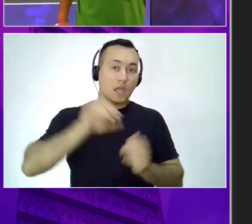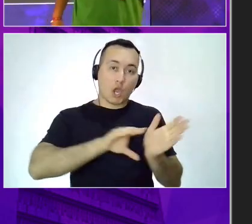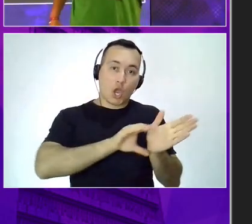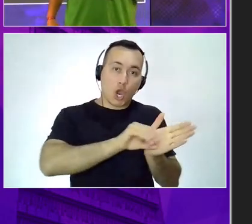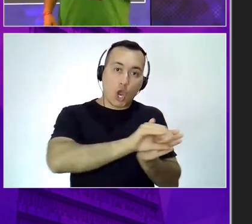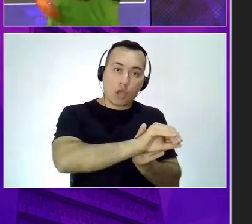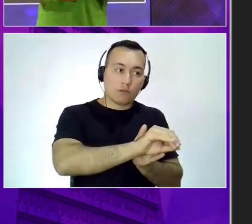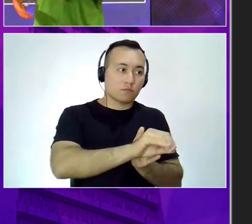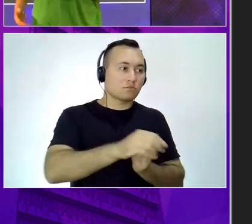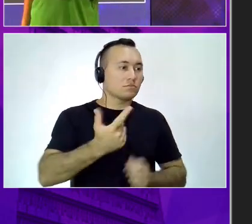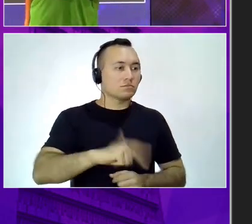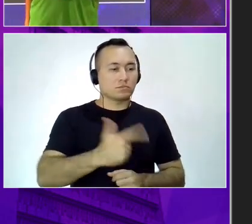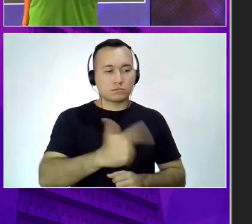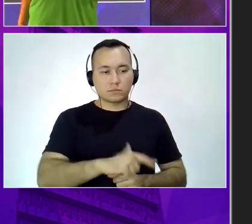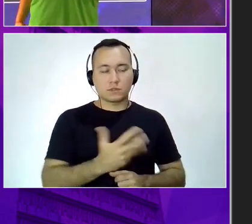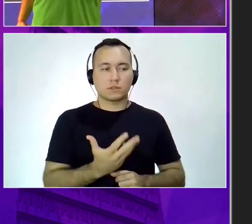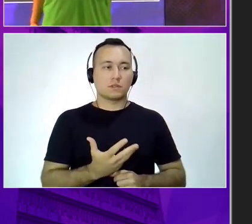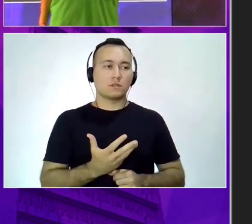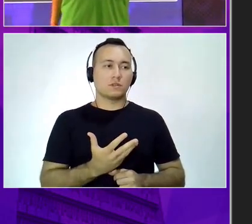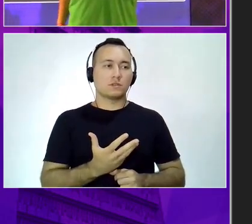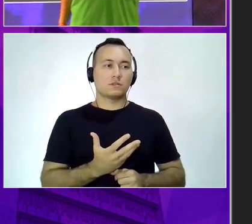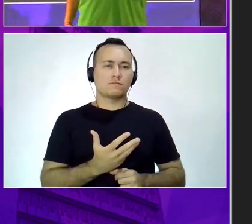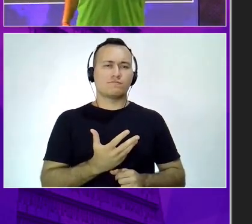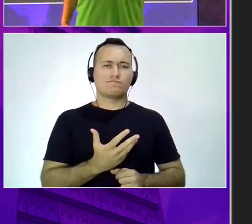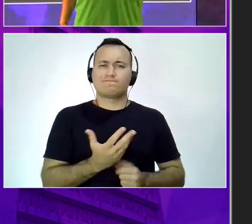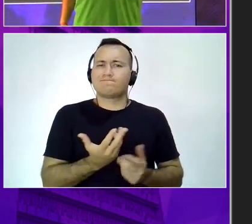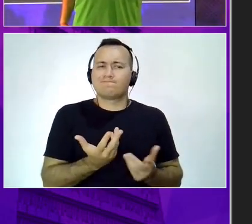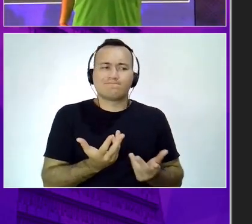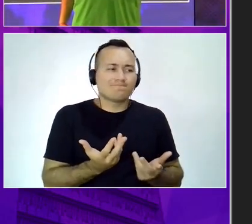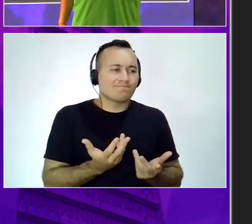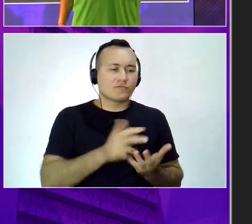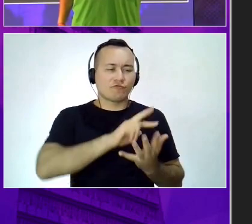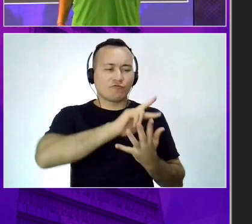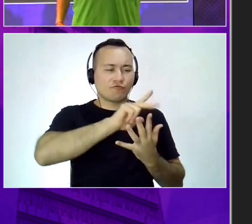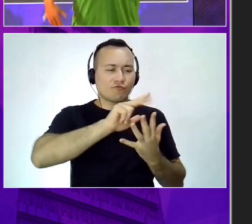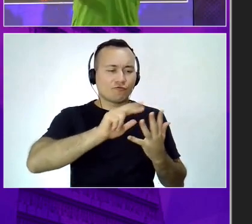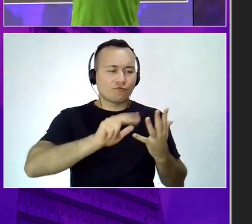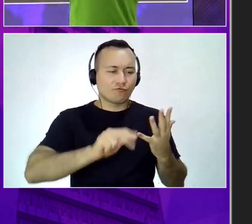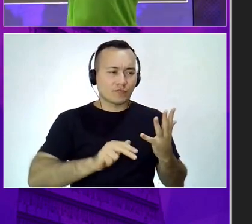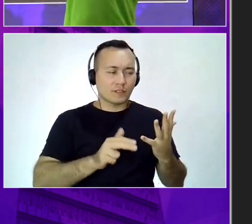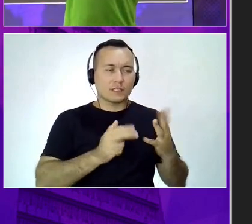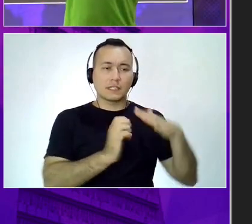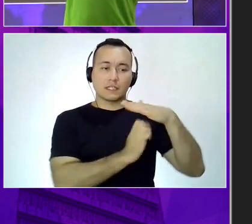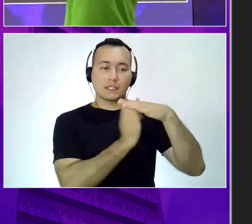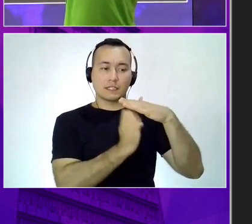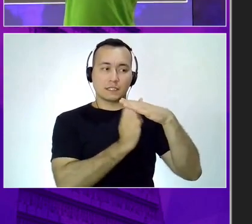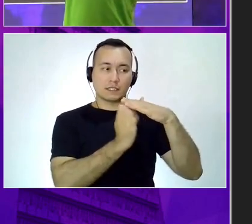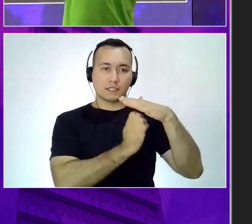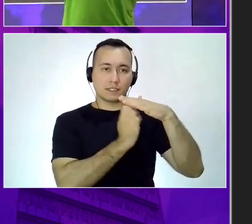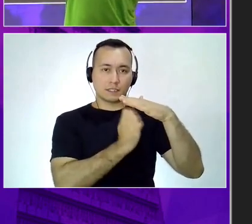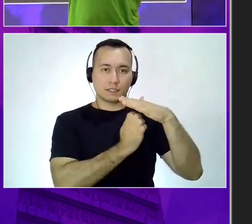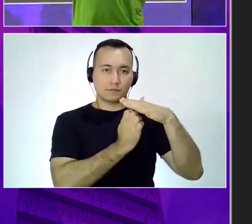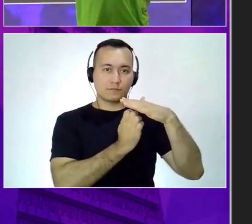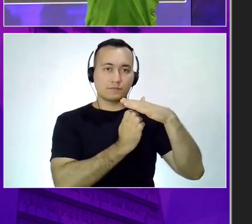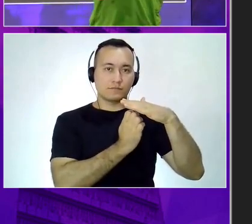Brasil, a gente basicamente 1.000 pessoas se inscreviam no nosso